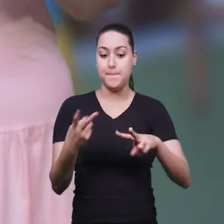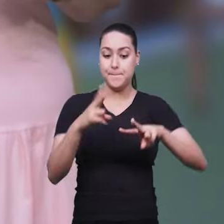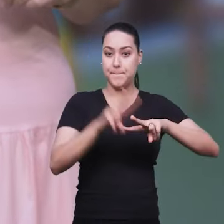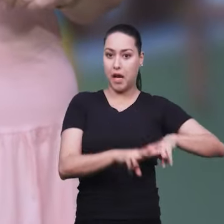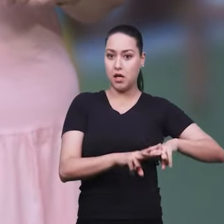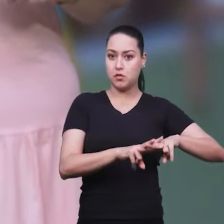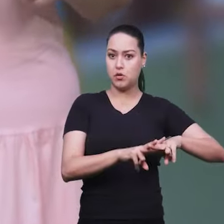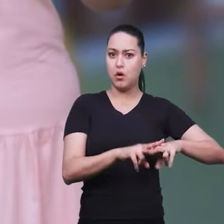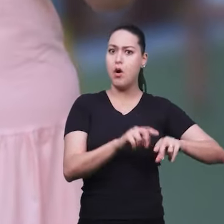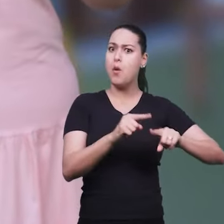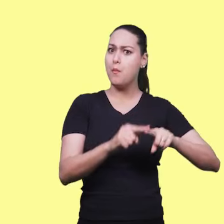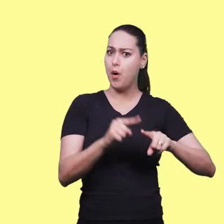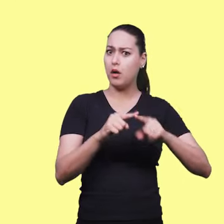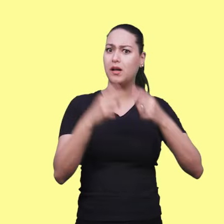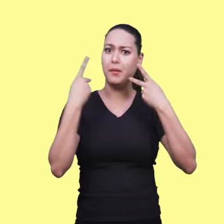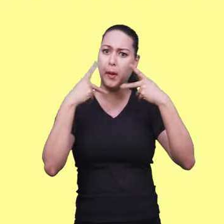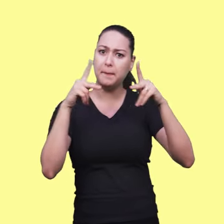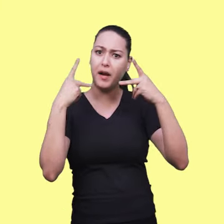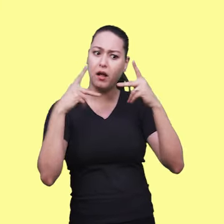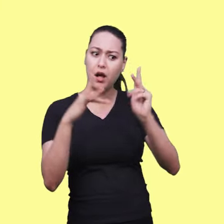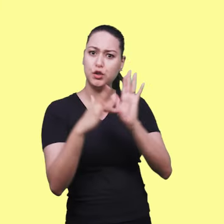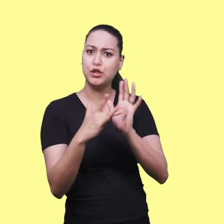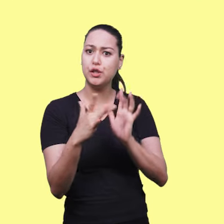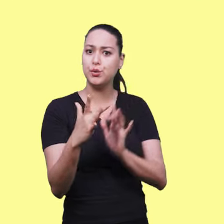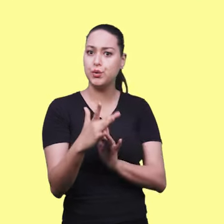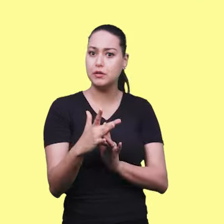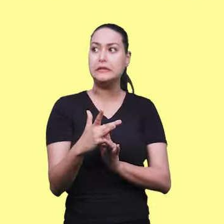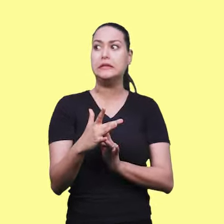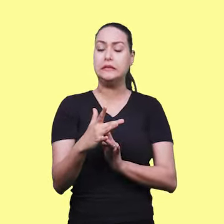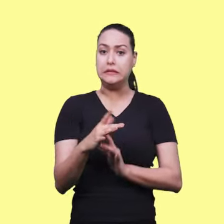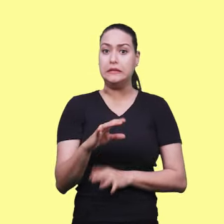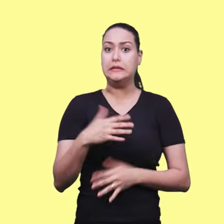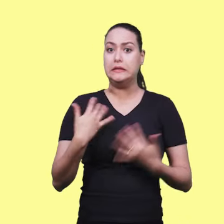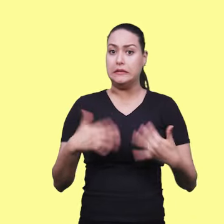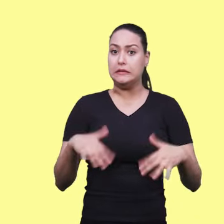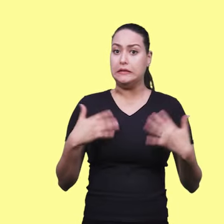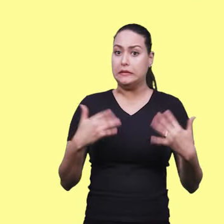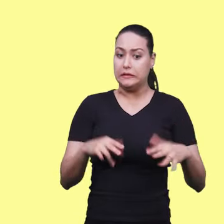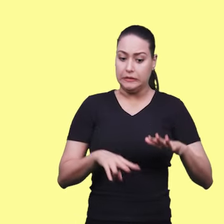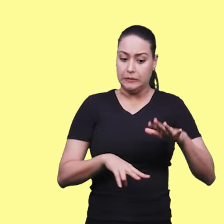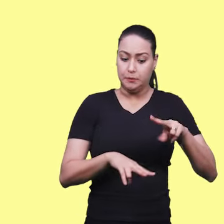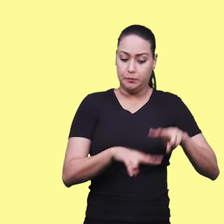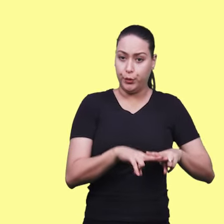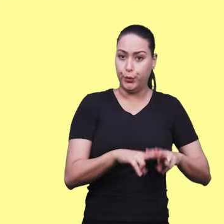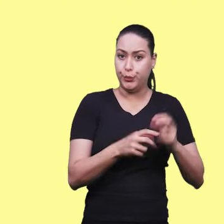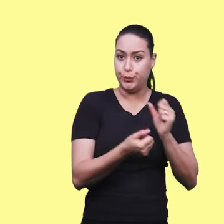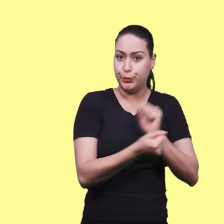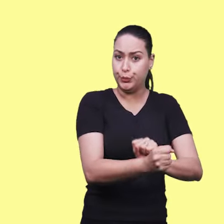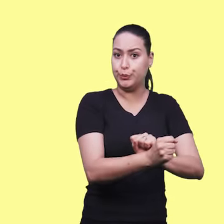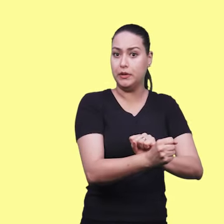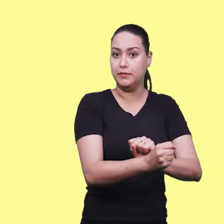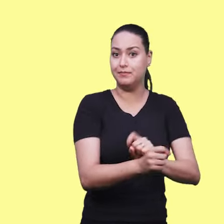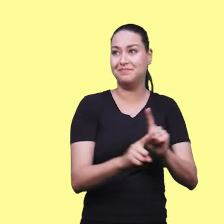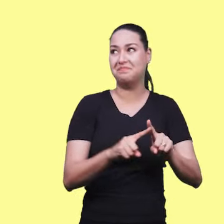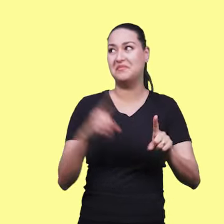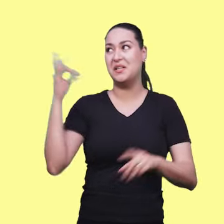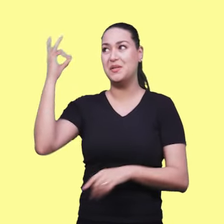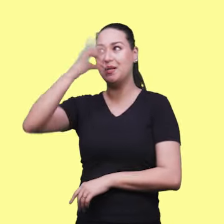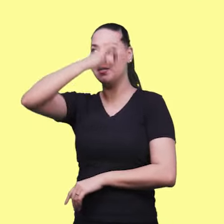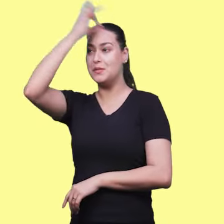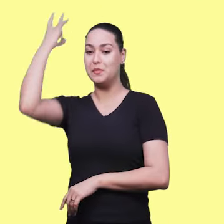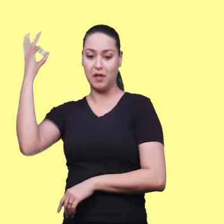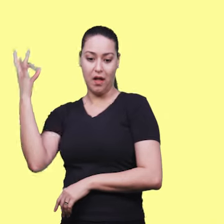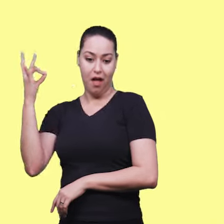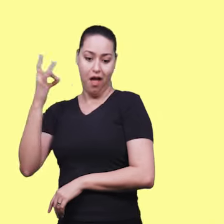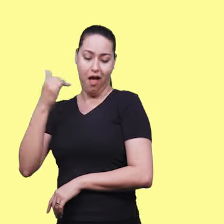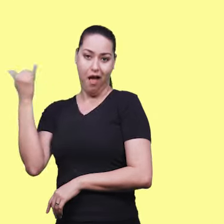Olha, um lugar seco, foram presos à prova. Mas eles foram regados pelo Espírito Santo.